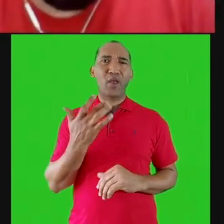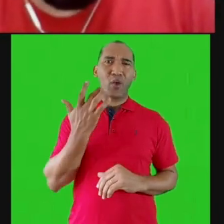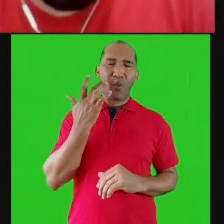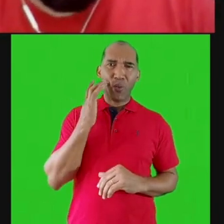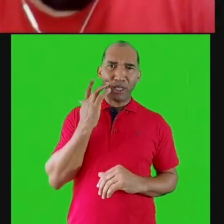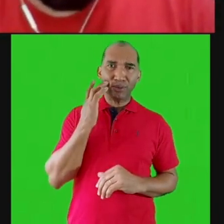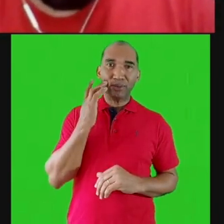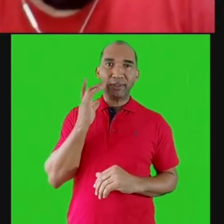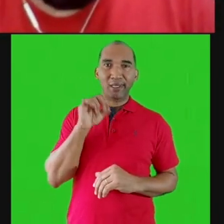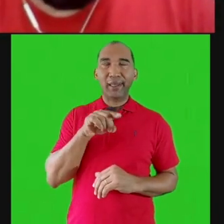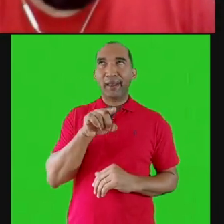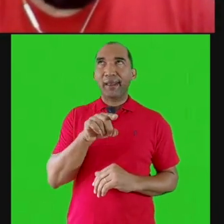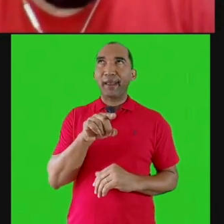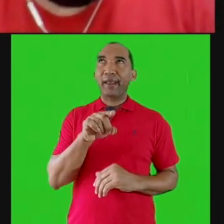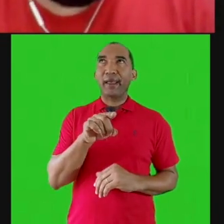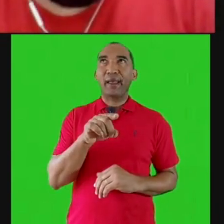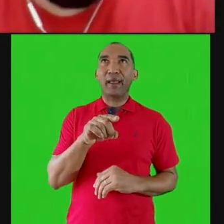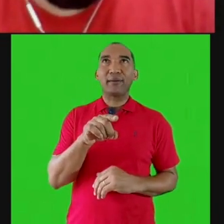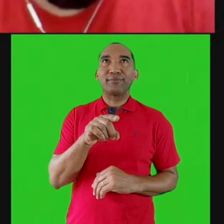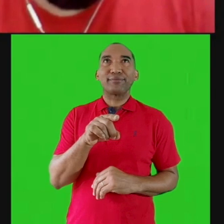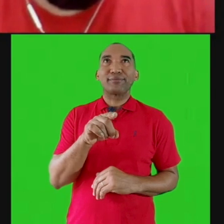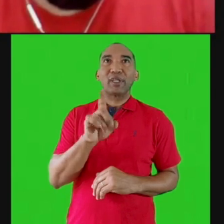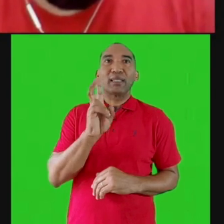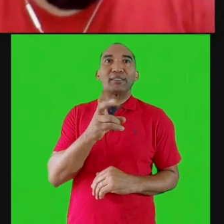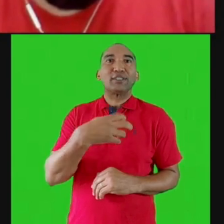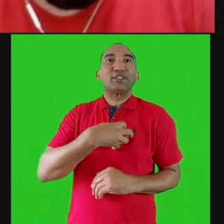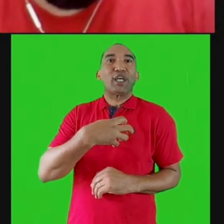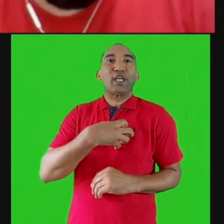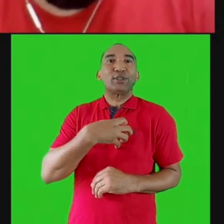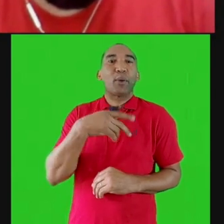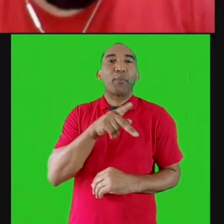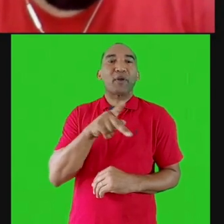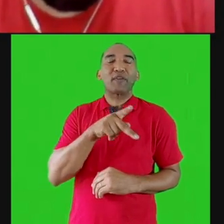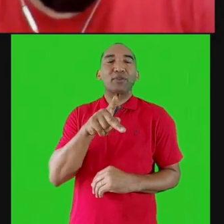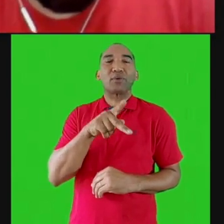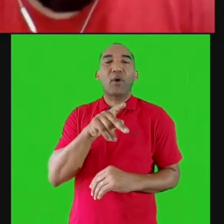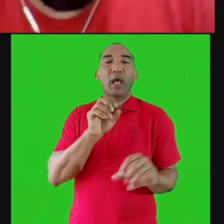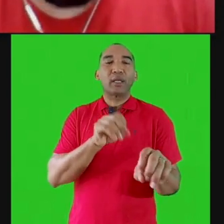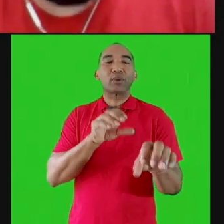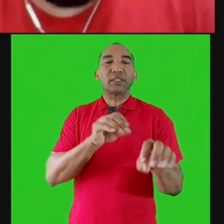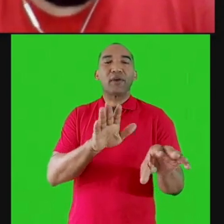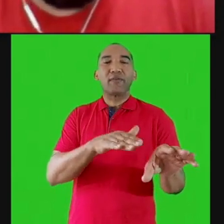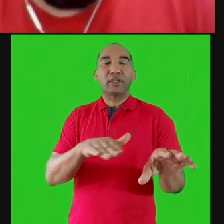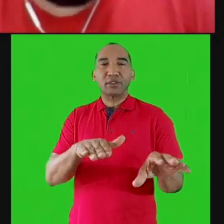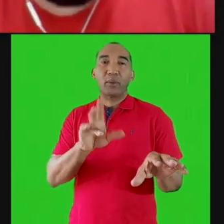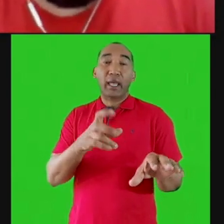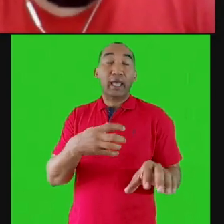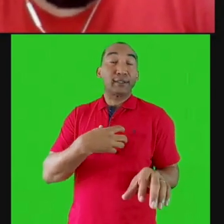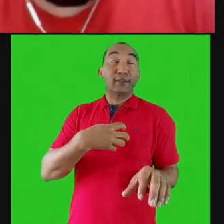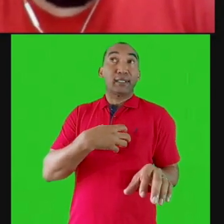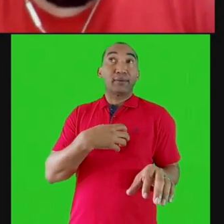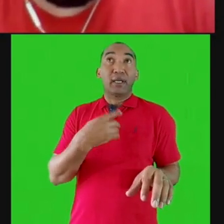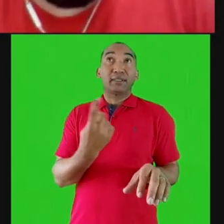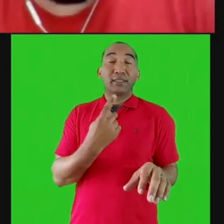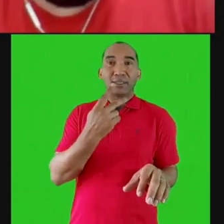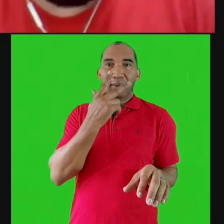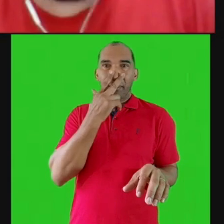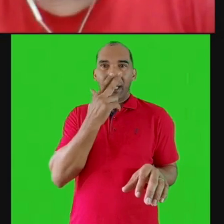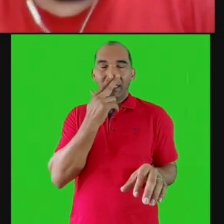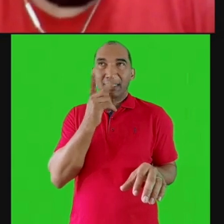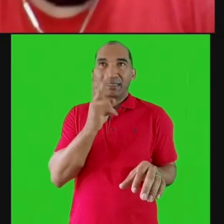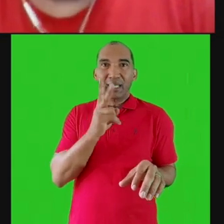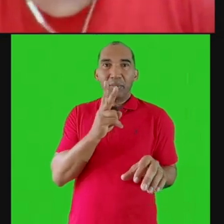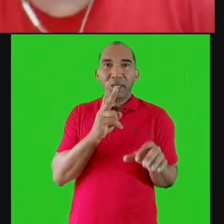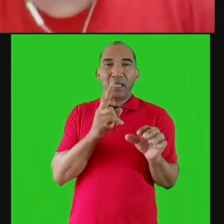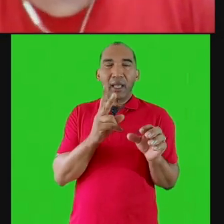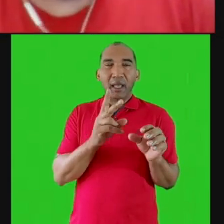Dani, eu acho que é o mal de professor de educação infantil. Todo professor de educação infantil, a gente é meio assim, sabe? A gente tem